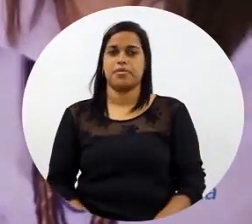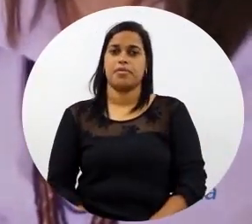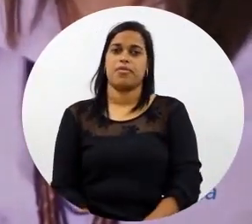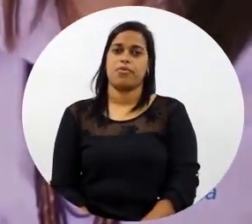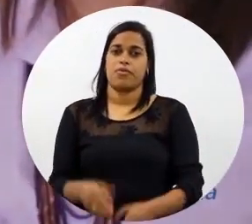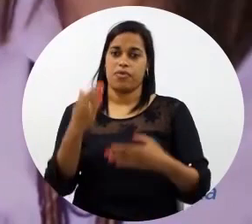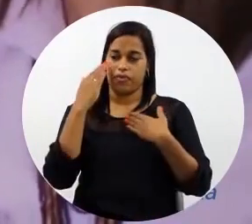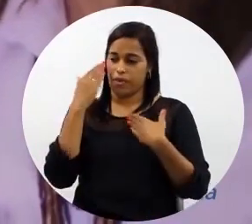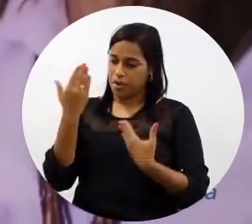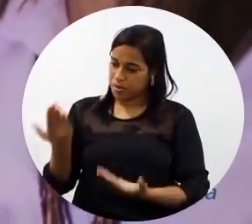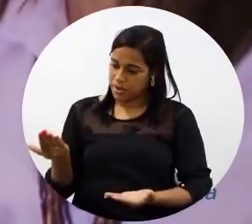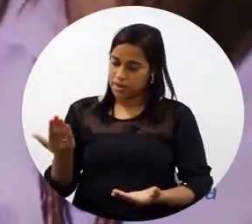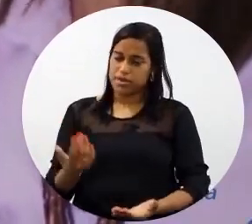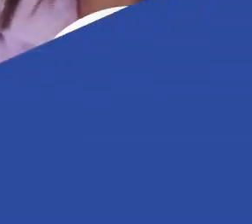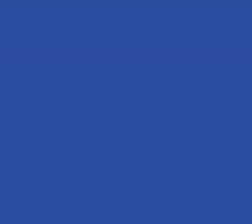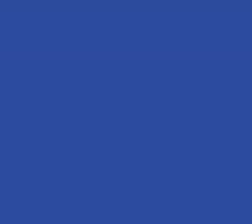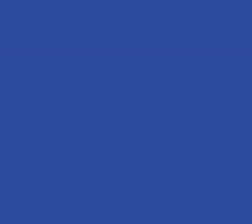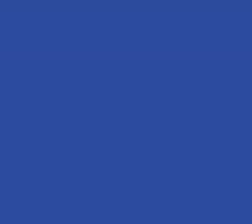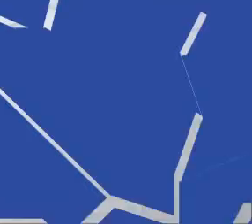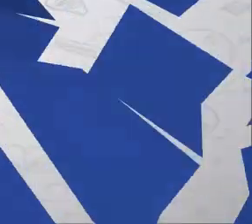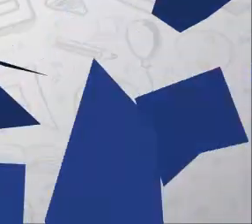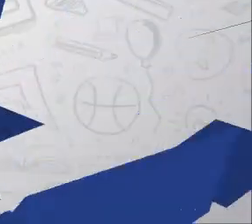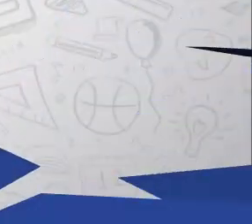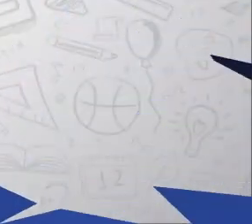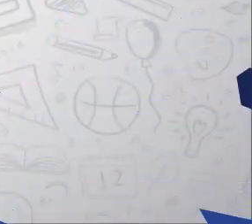Muito obrigada e até a